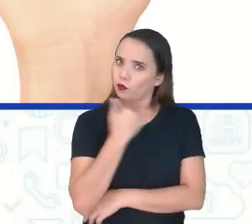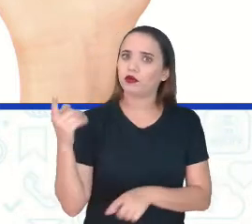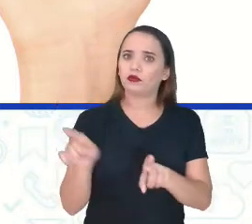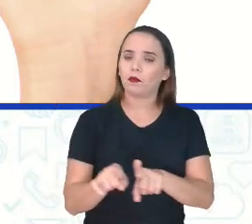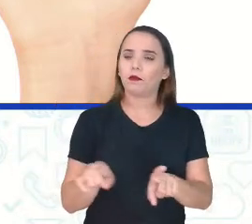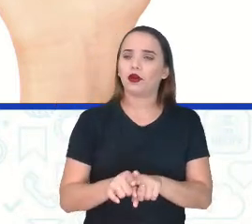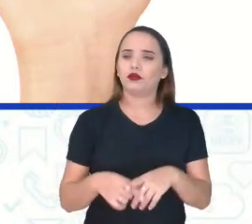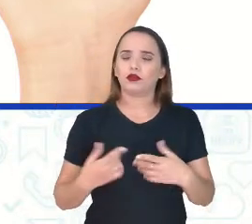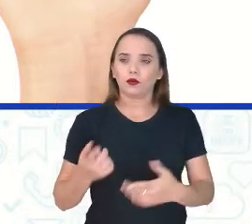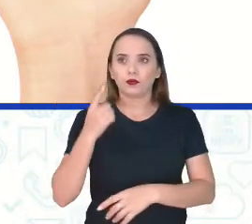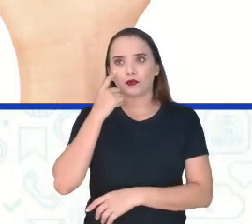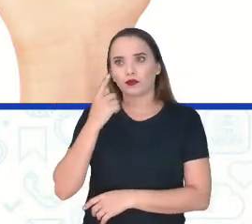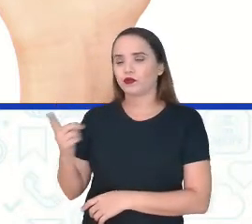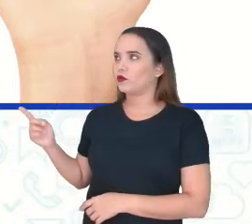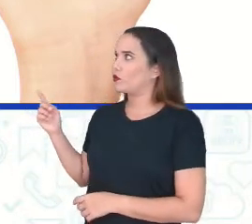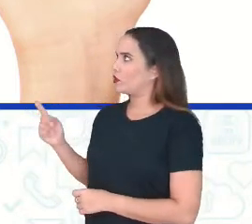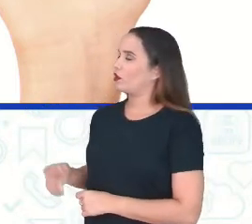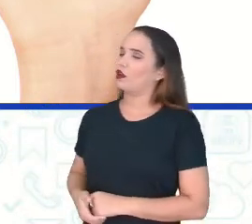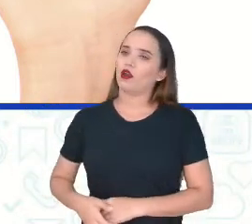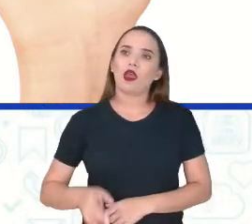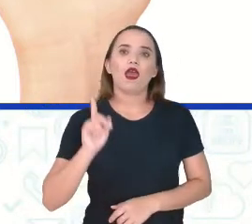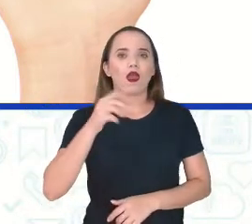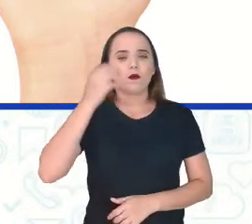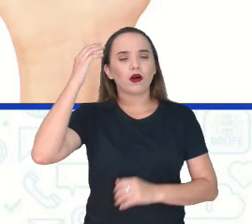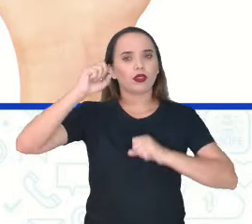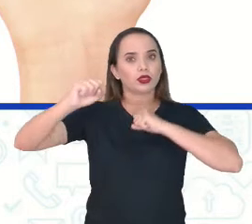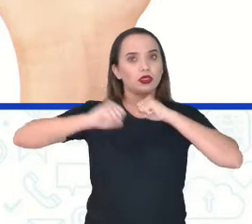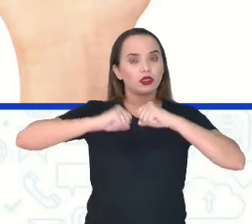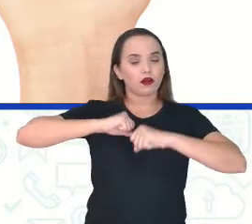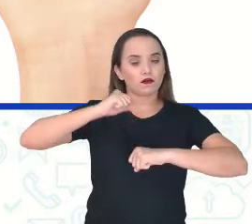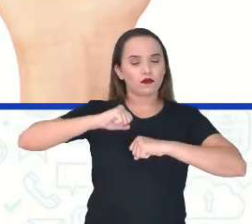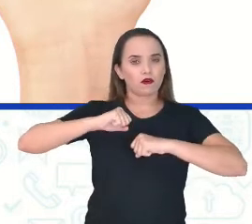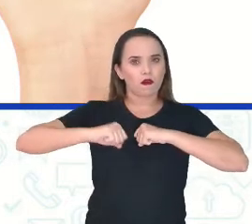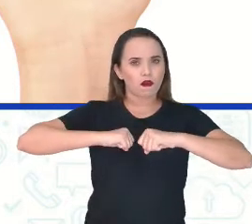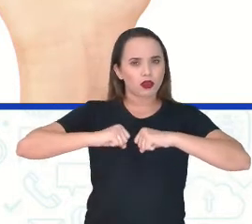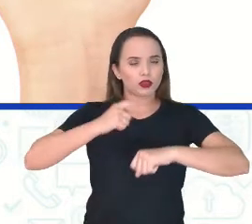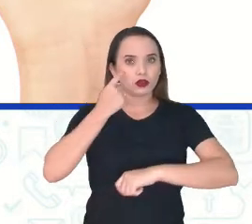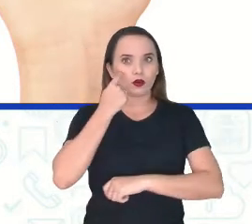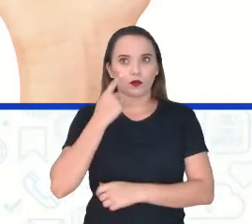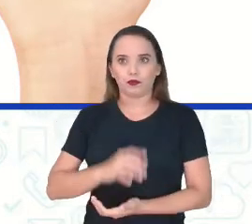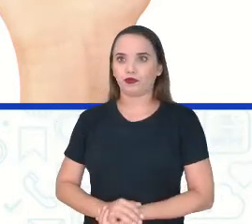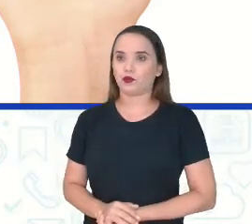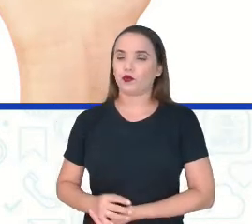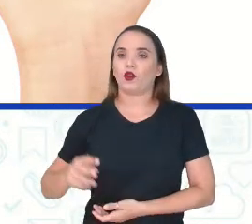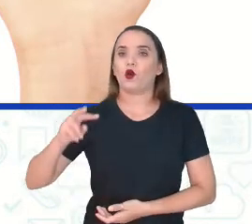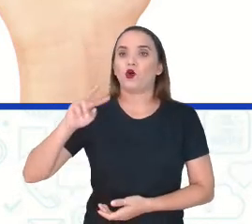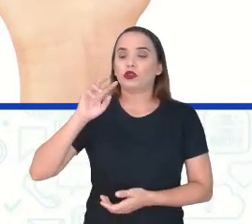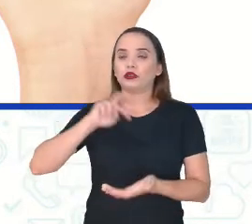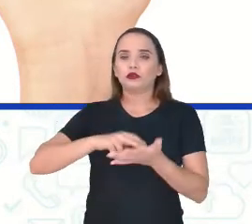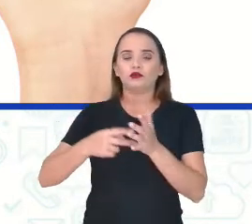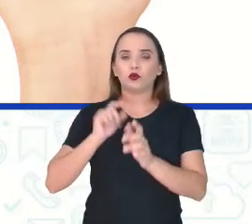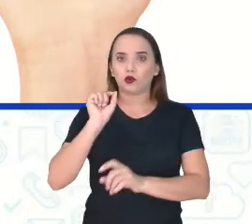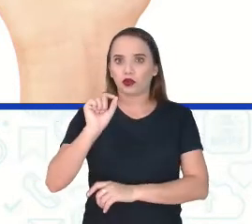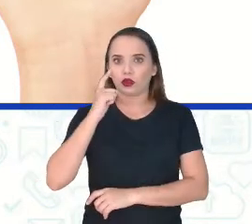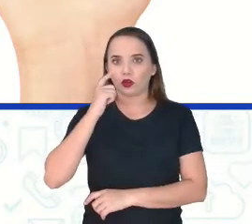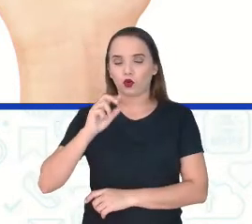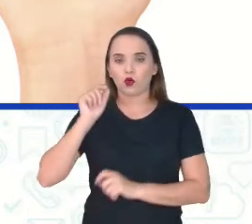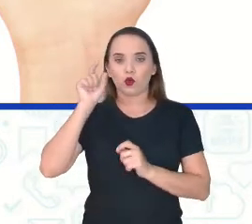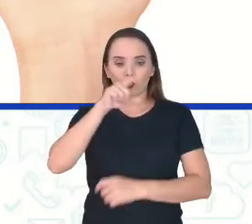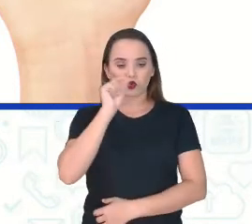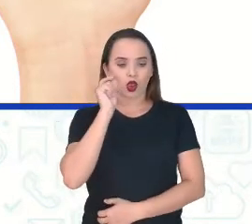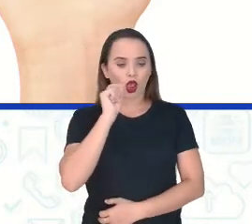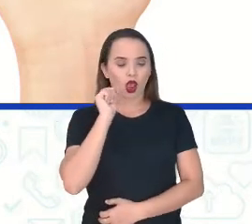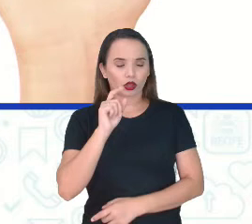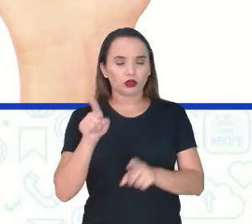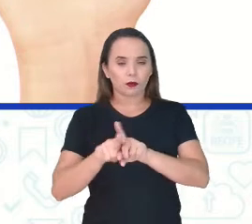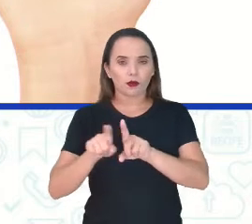aqui. Os humanos, assim como os ratos. Então, aqui eu estou querendo dizer, olha, eu vou te mostrar que há